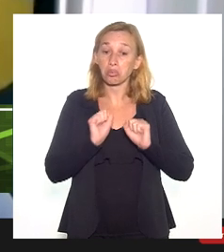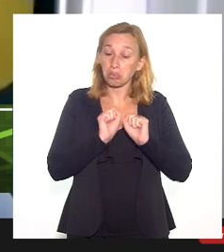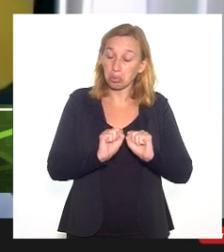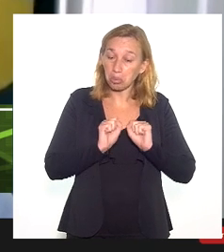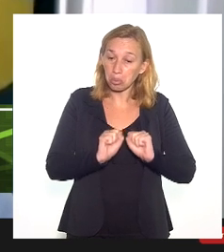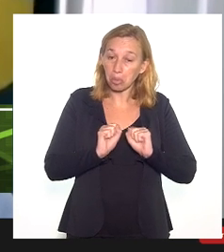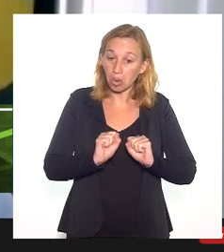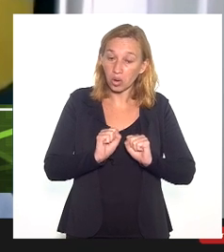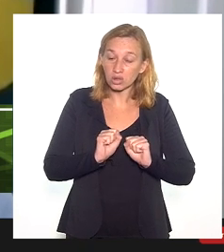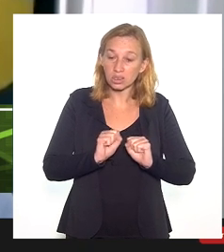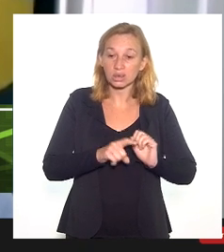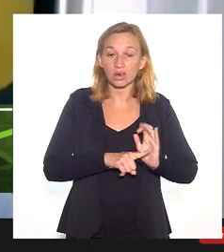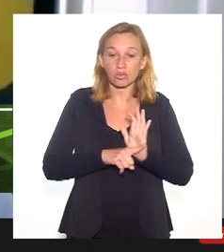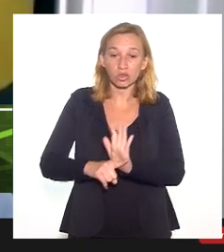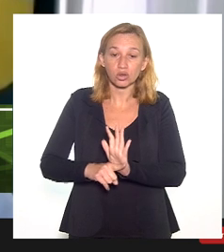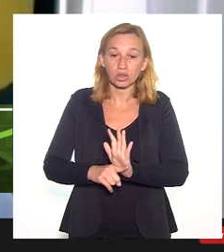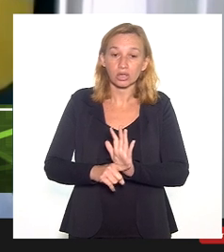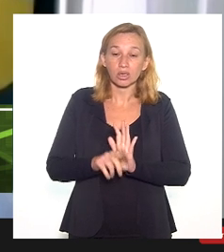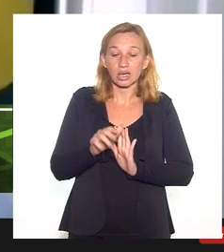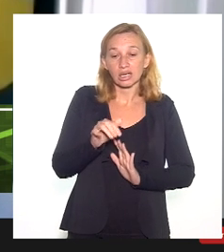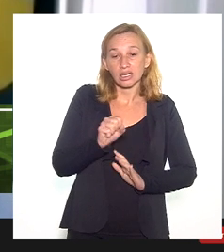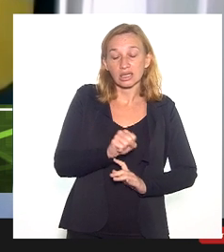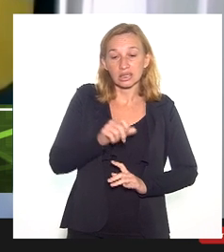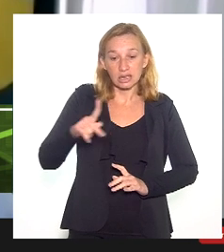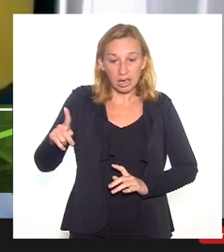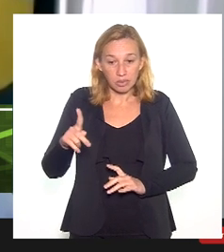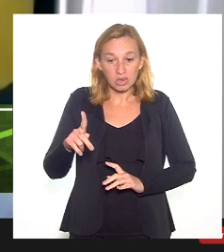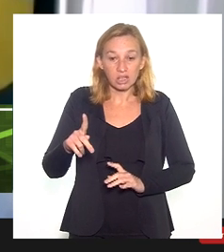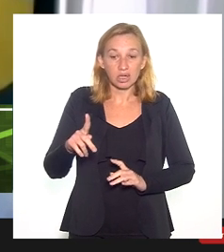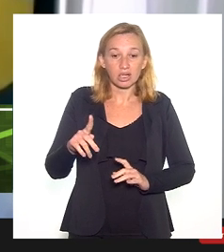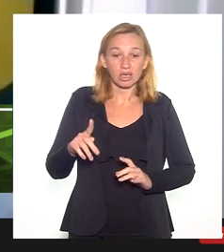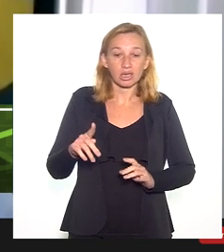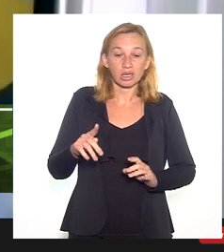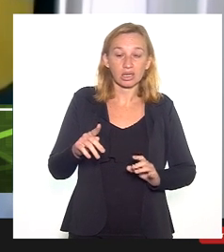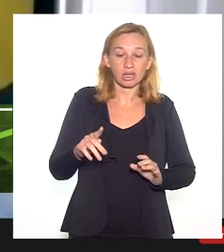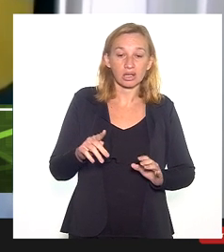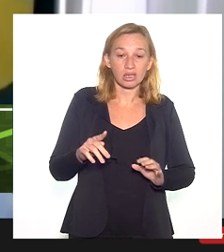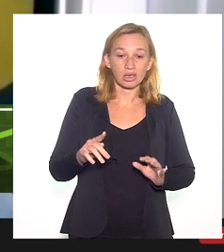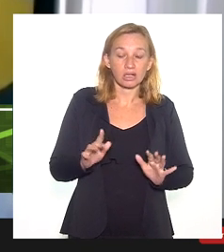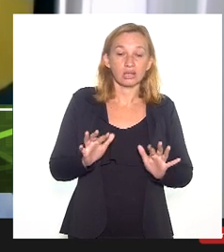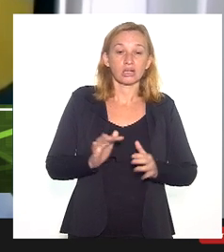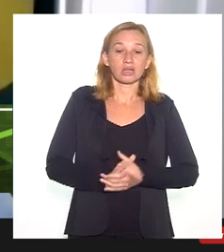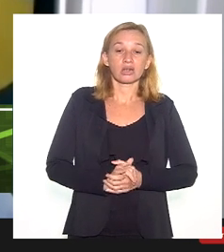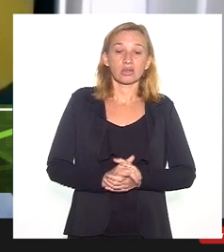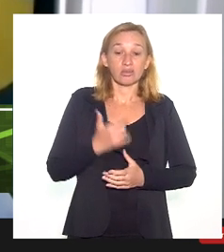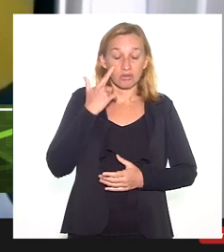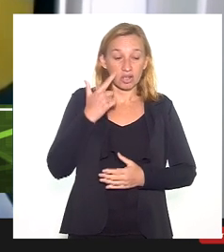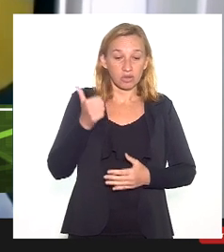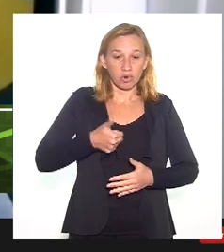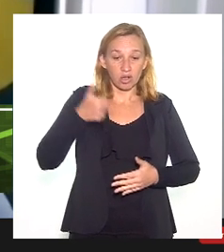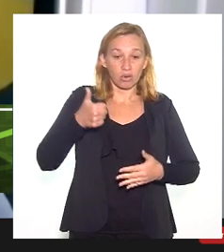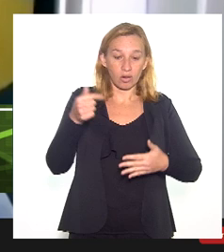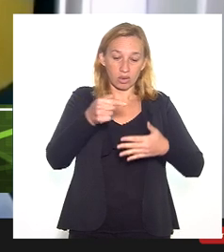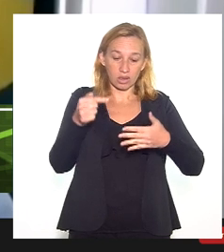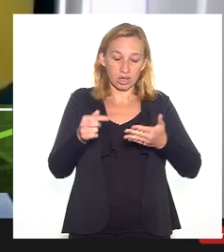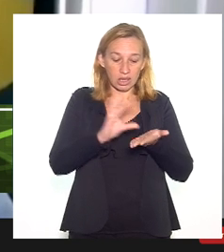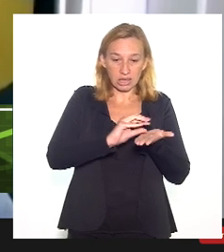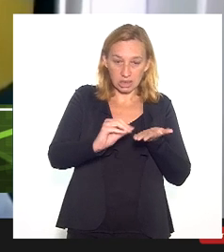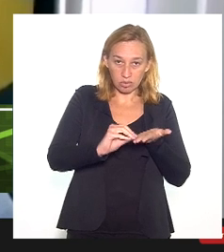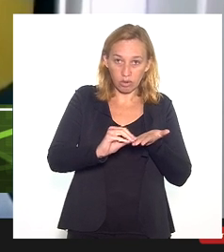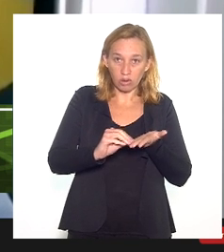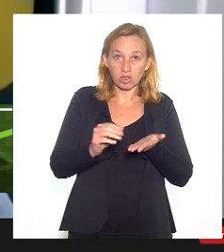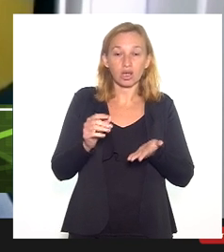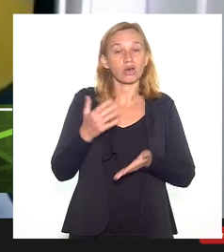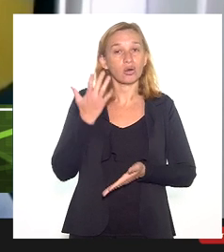servir de subsídio para que a SECT defina essa pauta, esses itens para introduzir na pauta governamental. Me